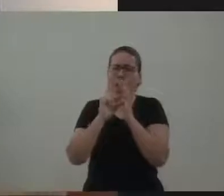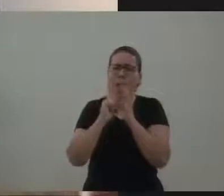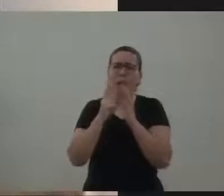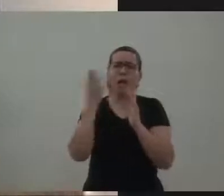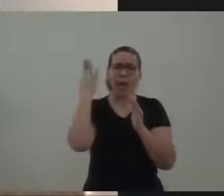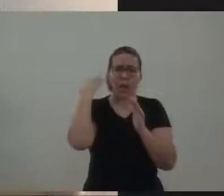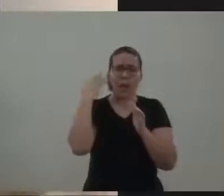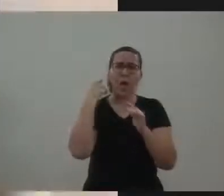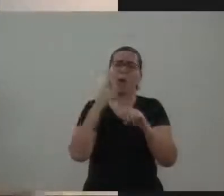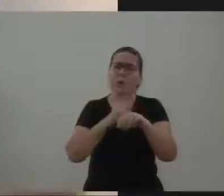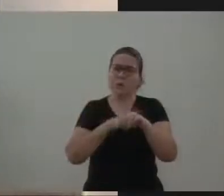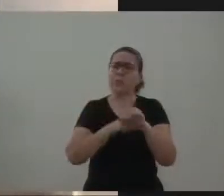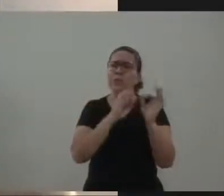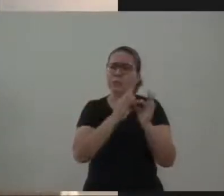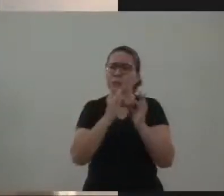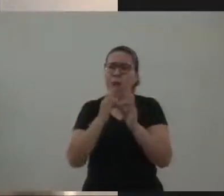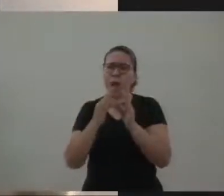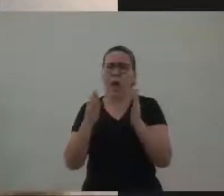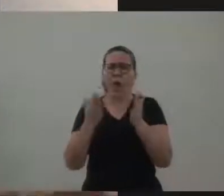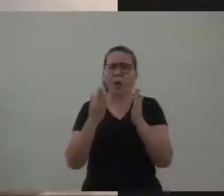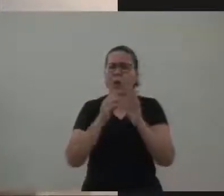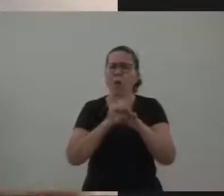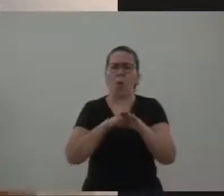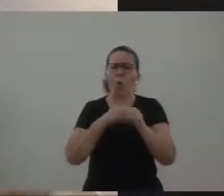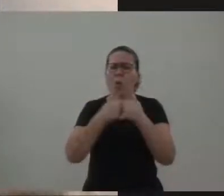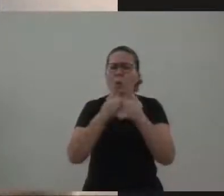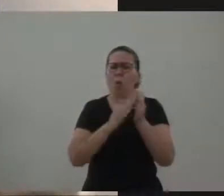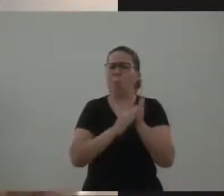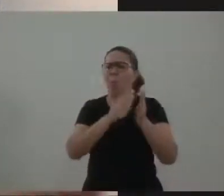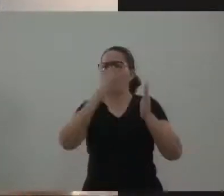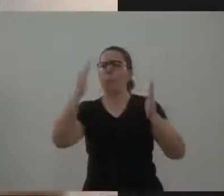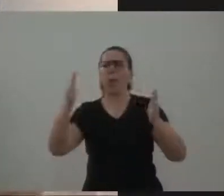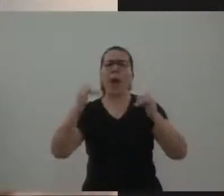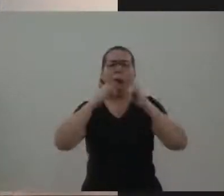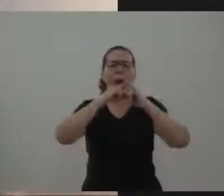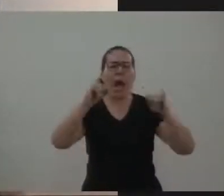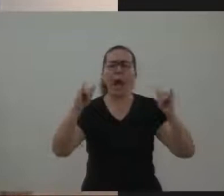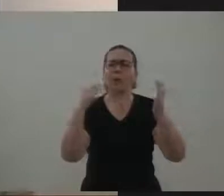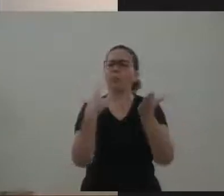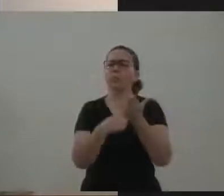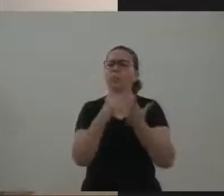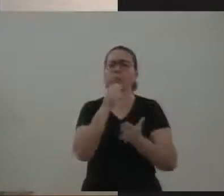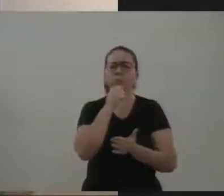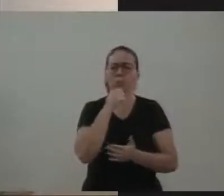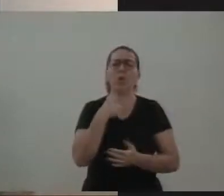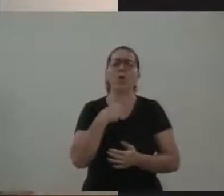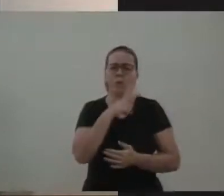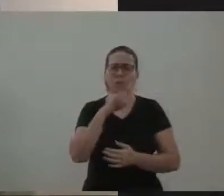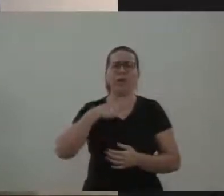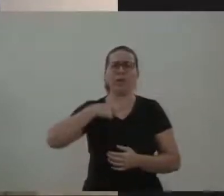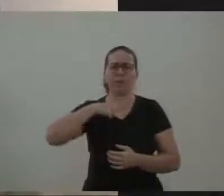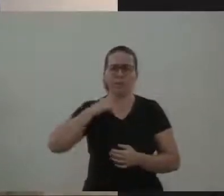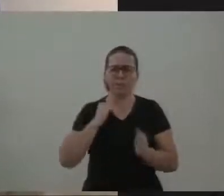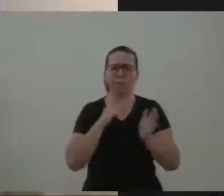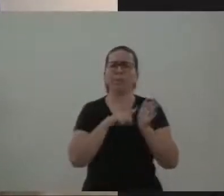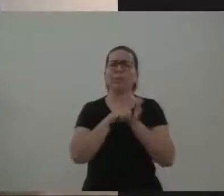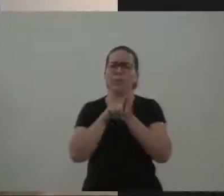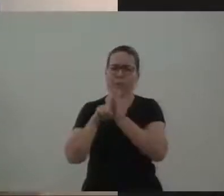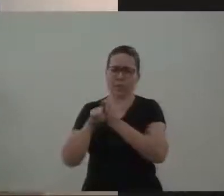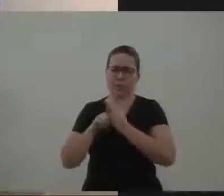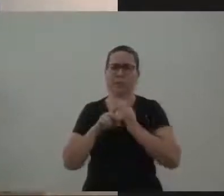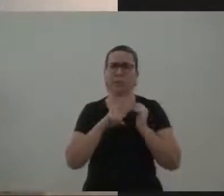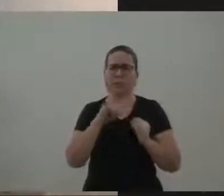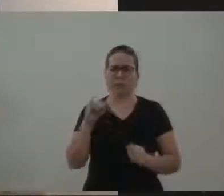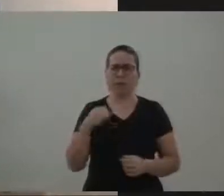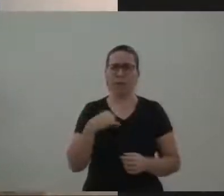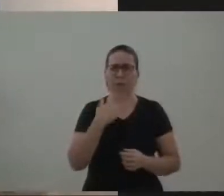passava x minutos, agora aumentaram os minutos, não tem aviso nenhum. Então eu vou estar fazendo uma fiscalização sobre isso. Então